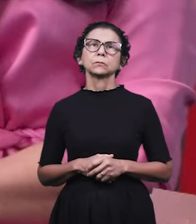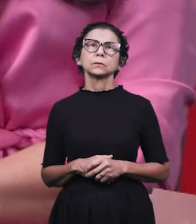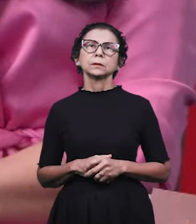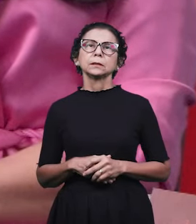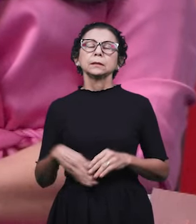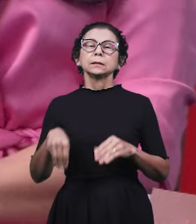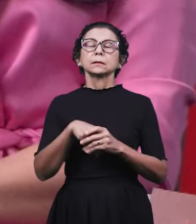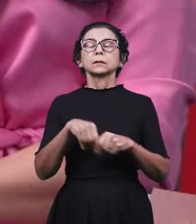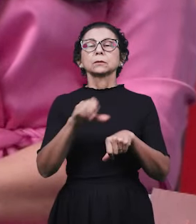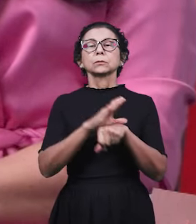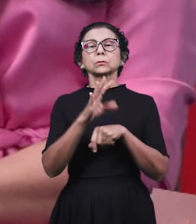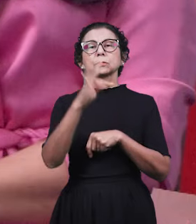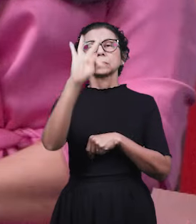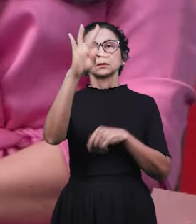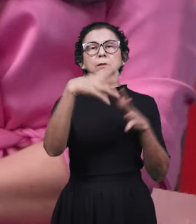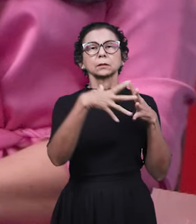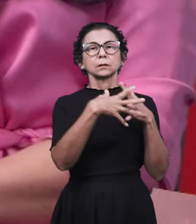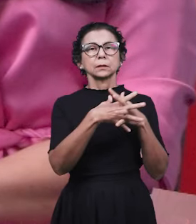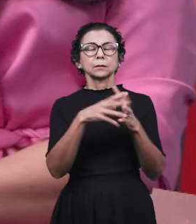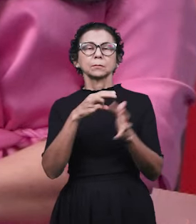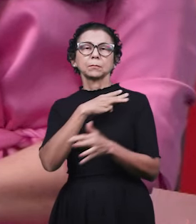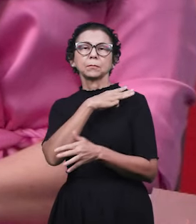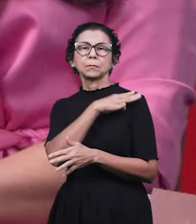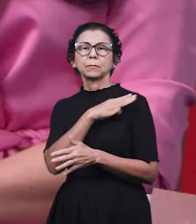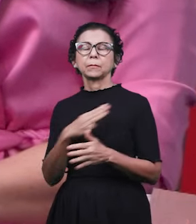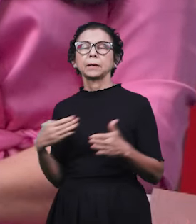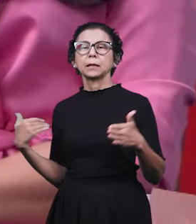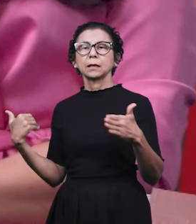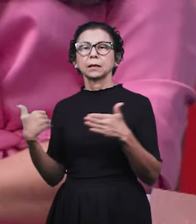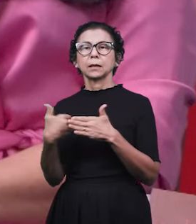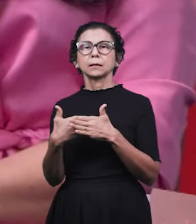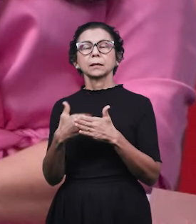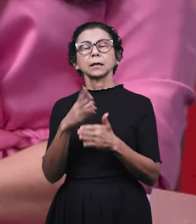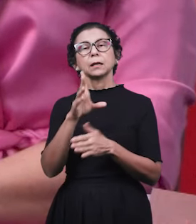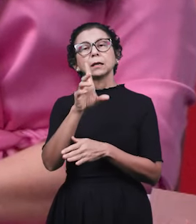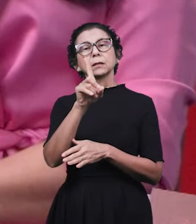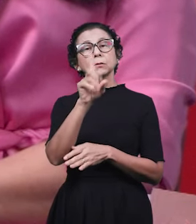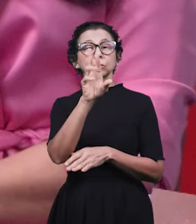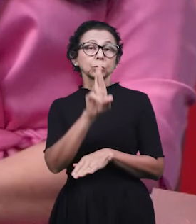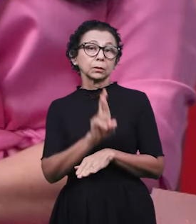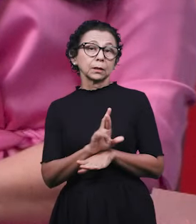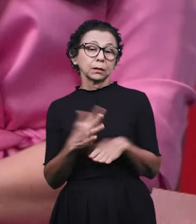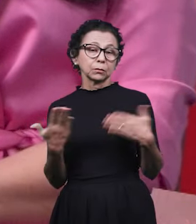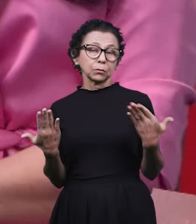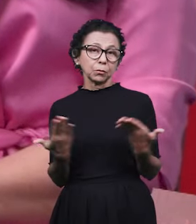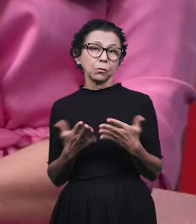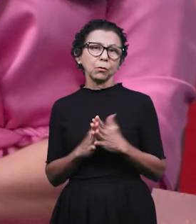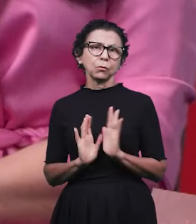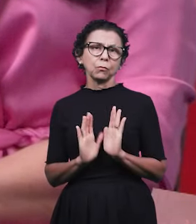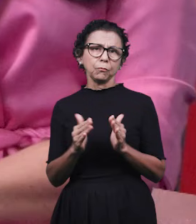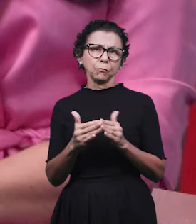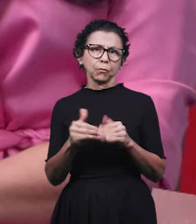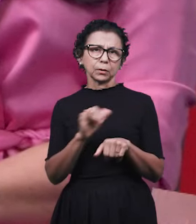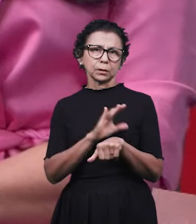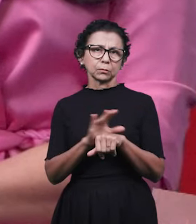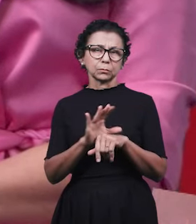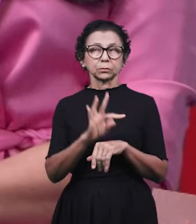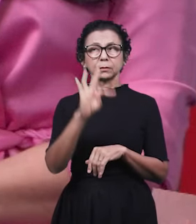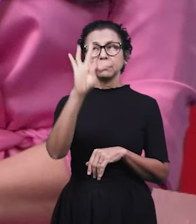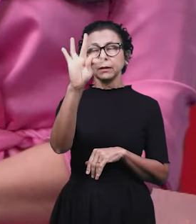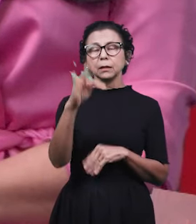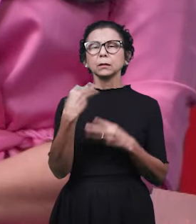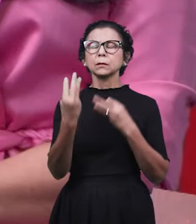curso técnico integrado ao médio até o curso de doutorado. Mas hoje, como o nosso foco são os cursos técnicos, como que os